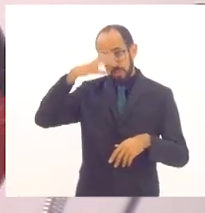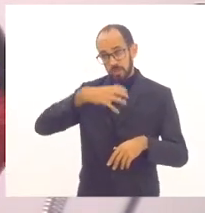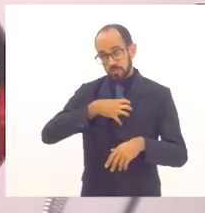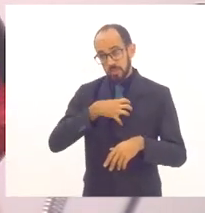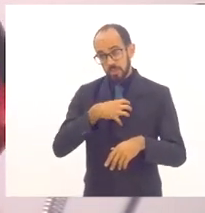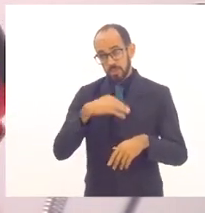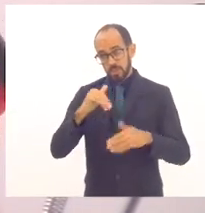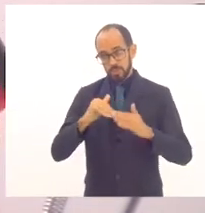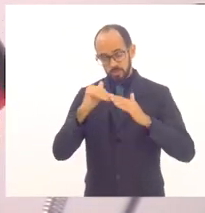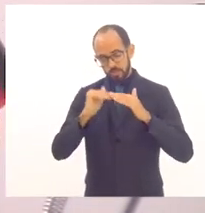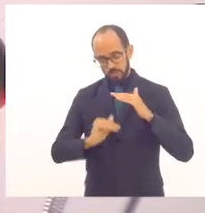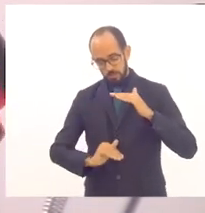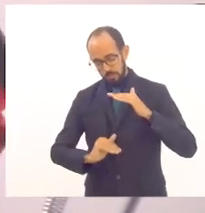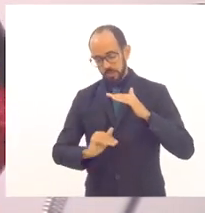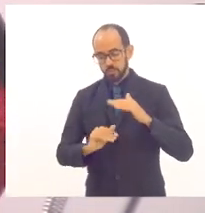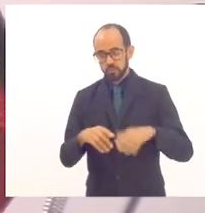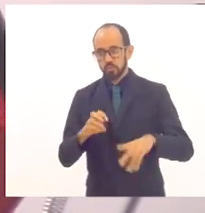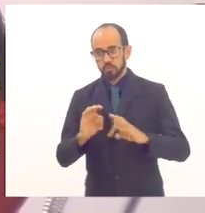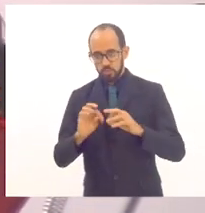mais diminuto nessa mesa,